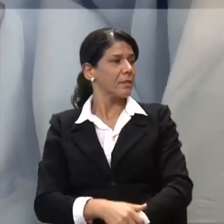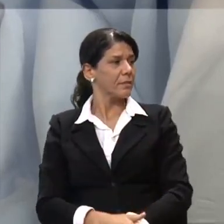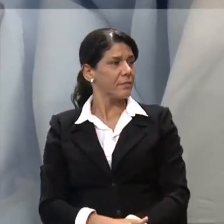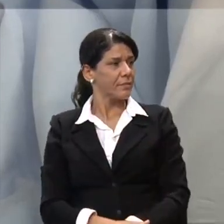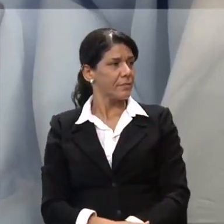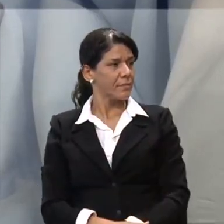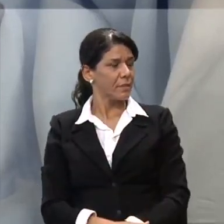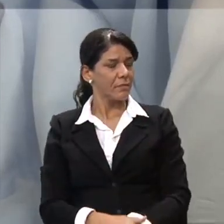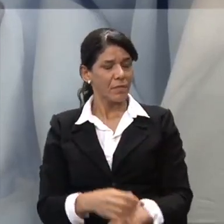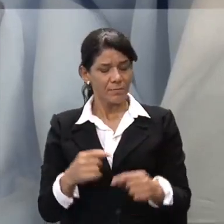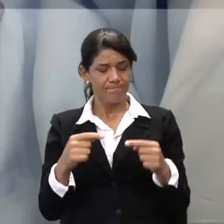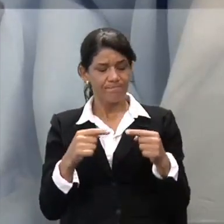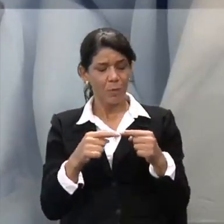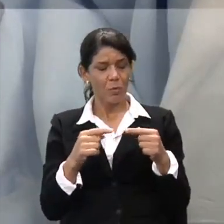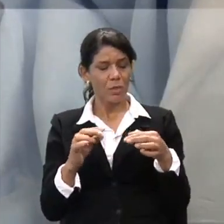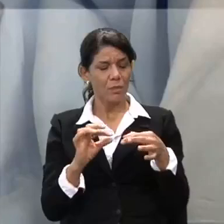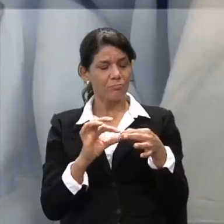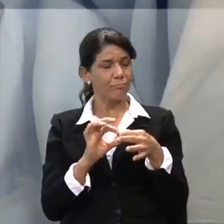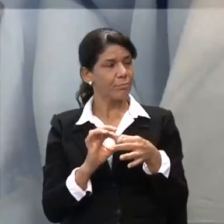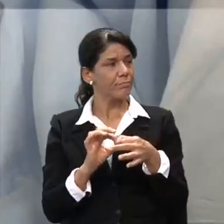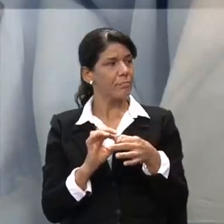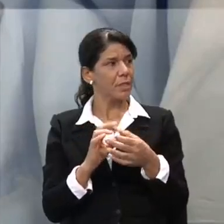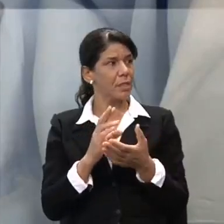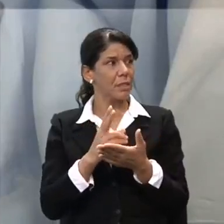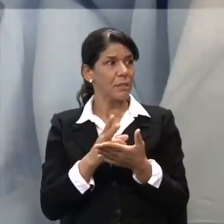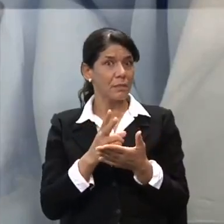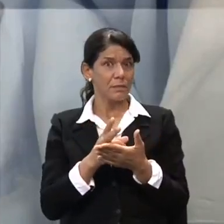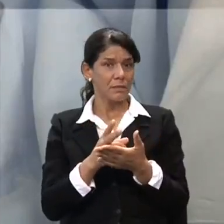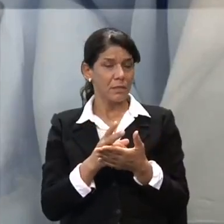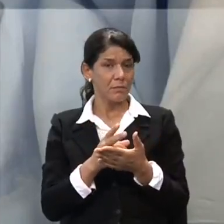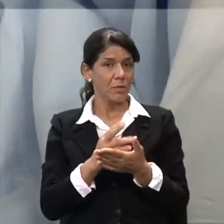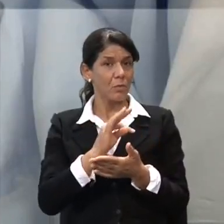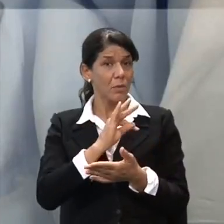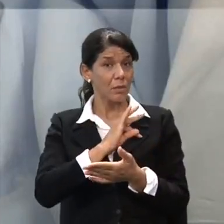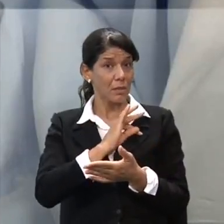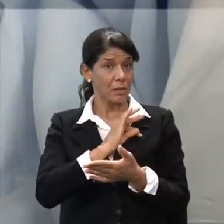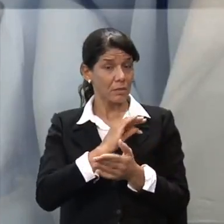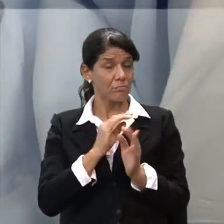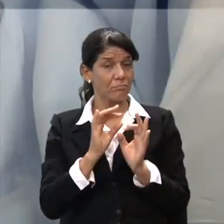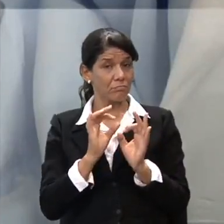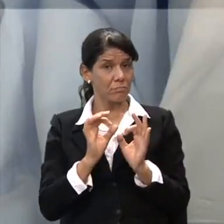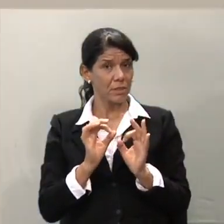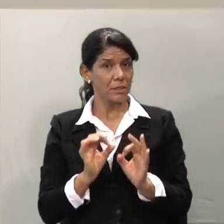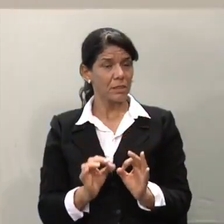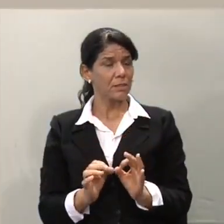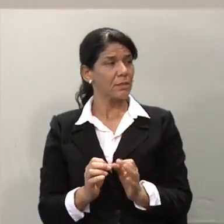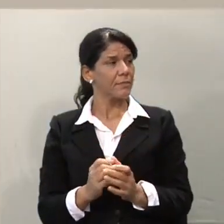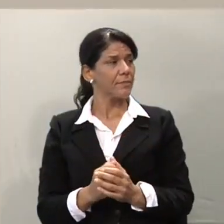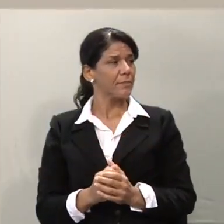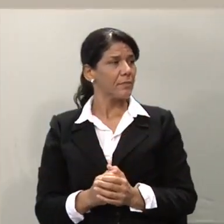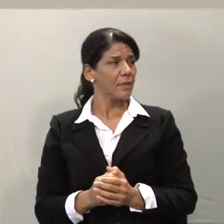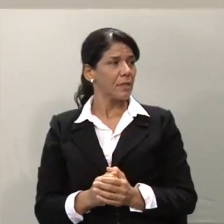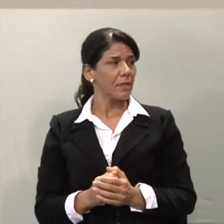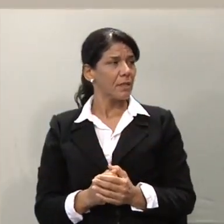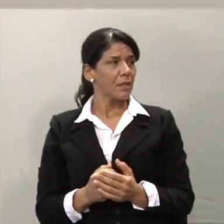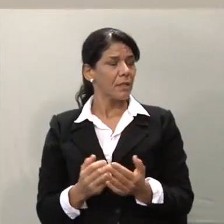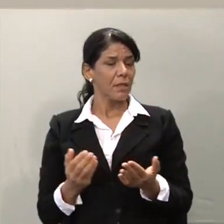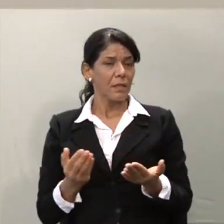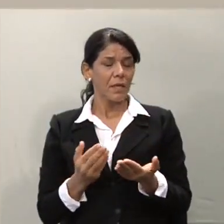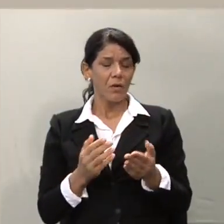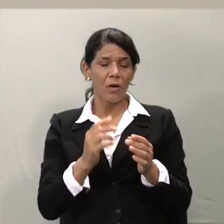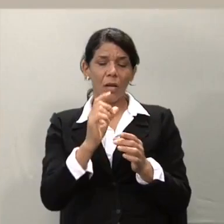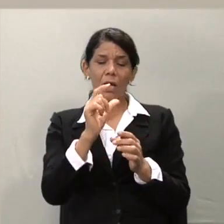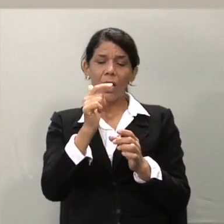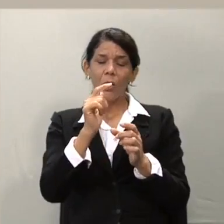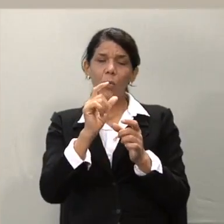Fazemos a conexão, sempre com a técnica asséptica. E agora nós vamos